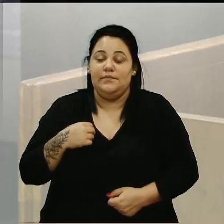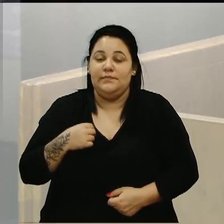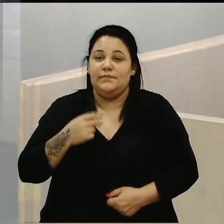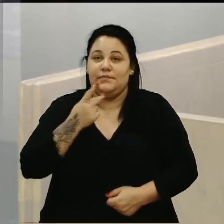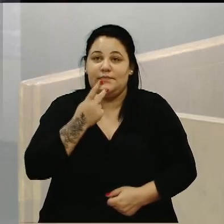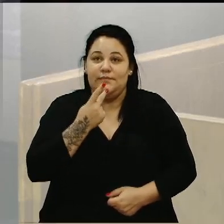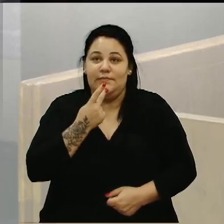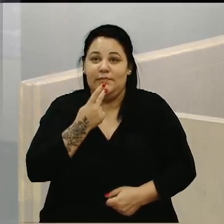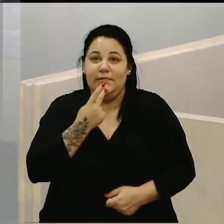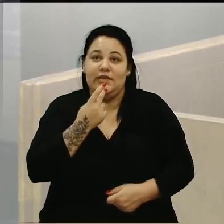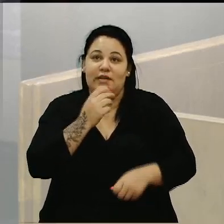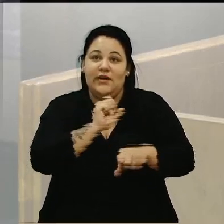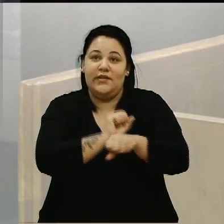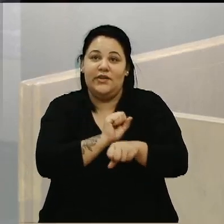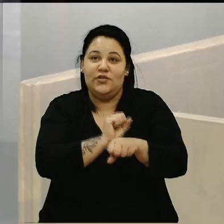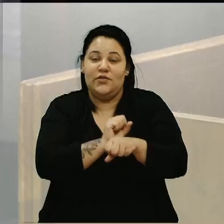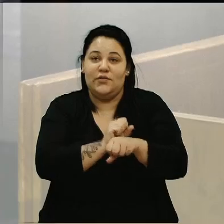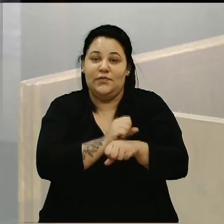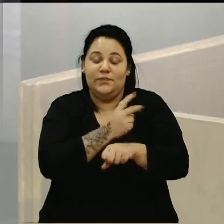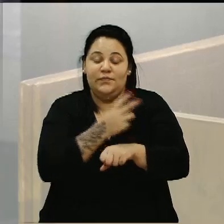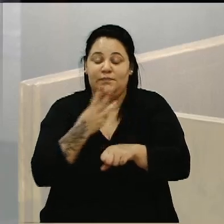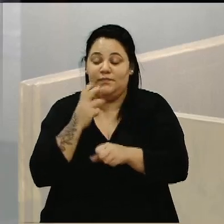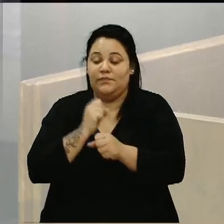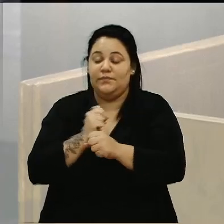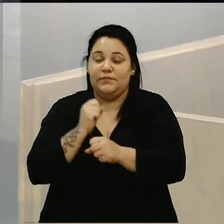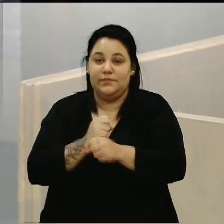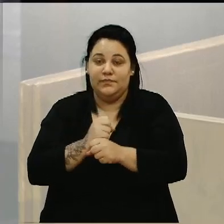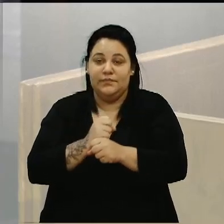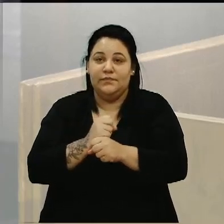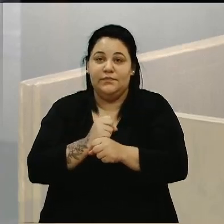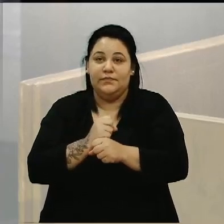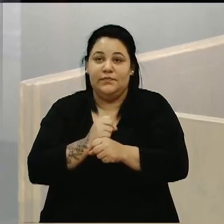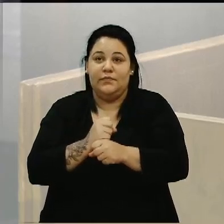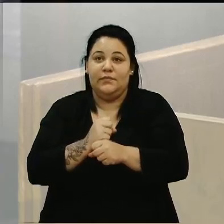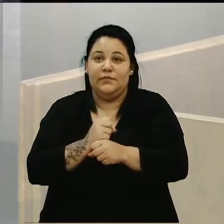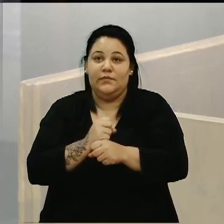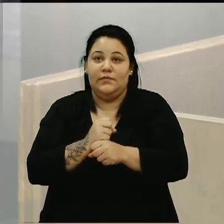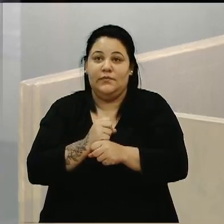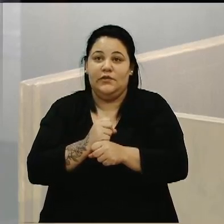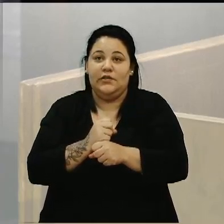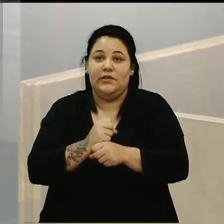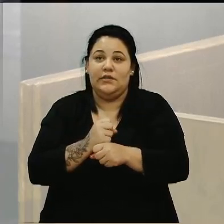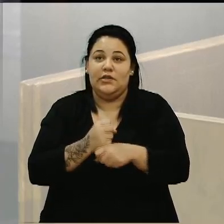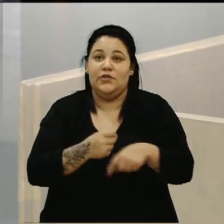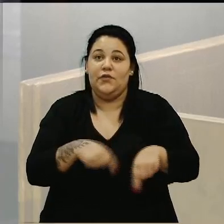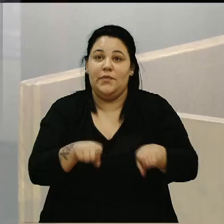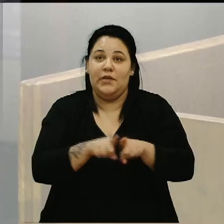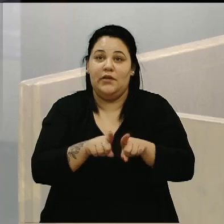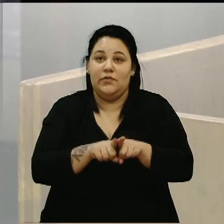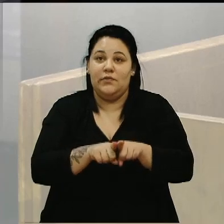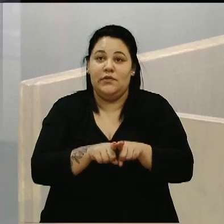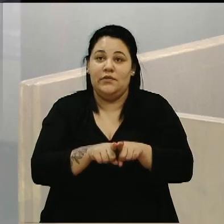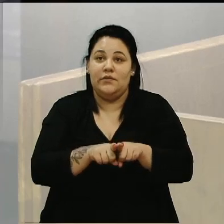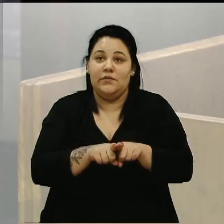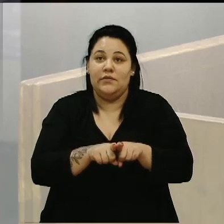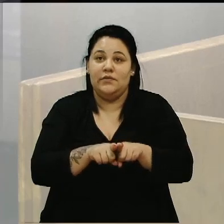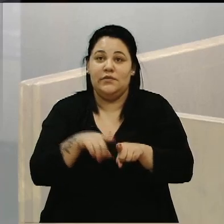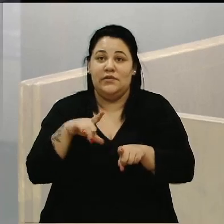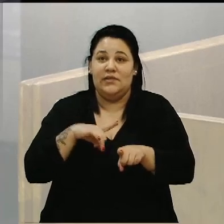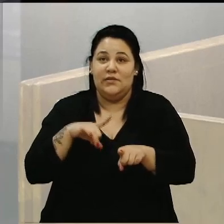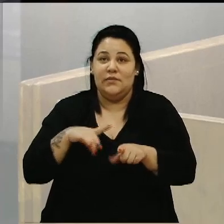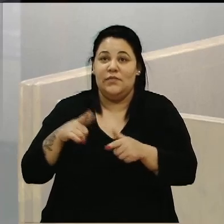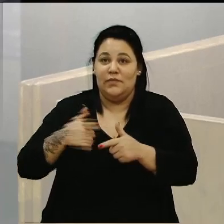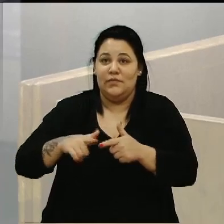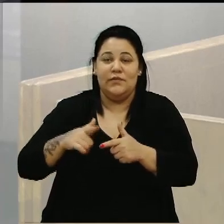3 anos. Eu recebi ligações de pessoas com tendões rompidos e tem que ficar numa